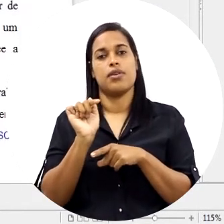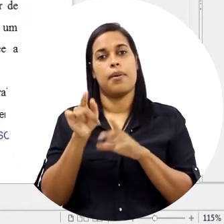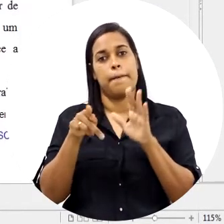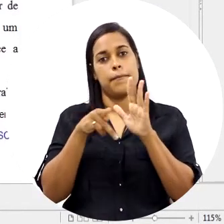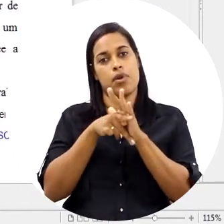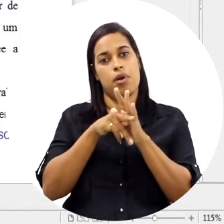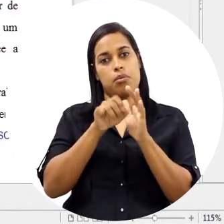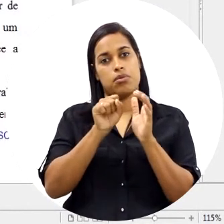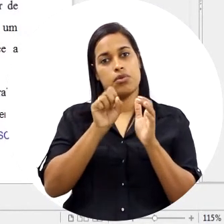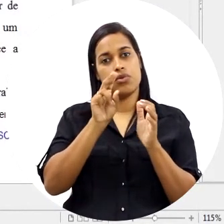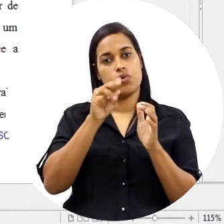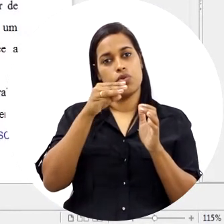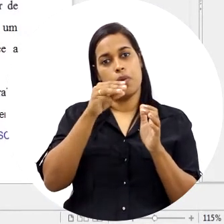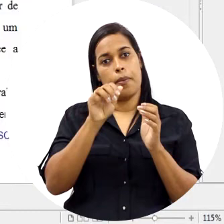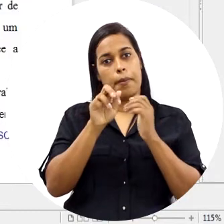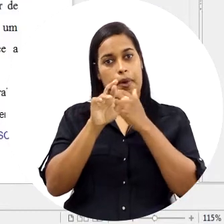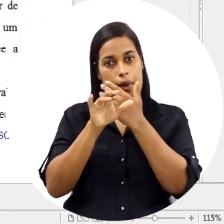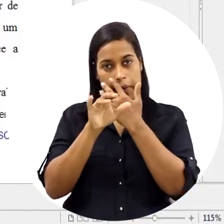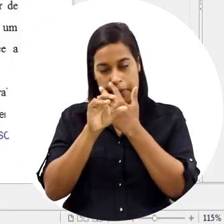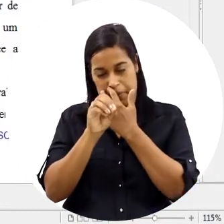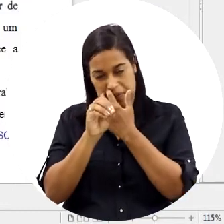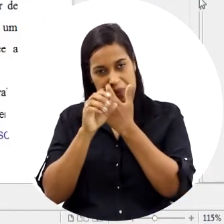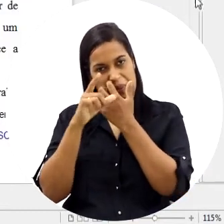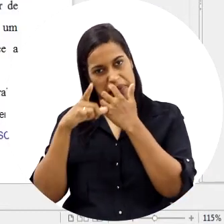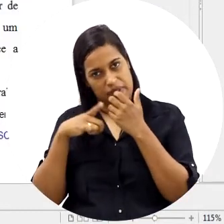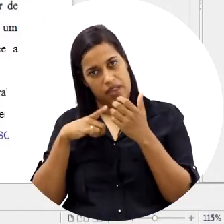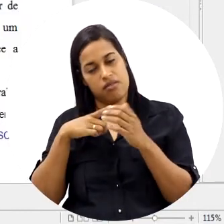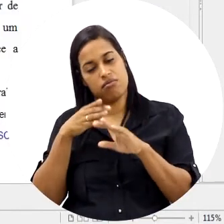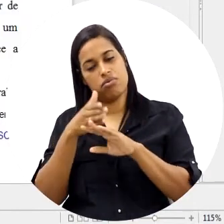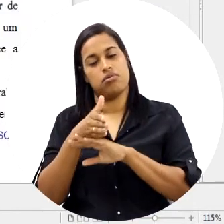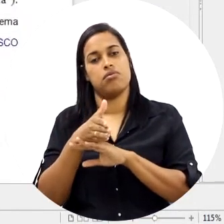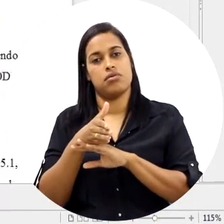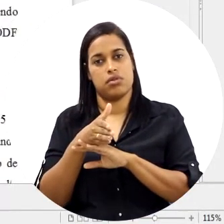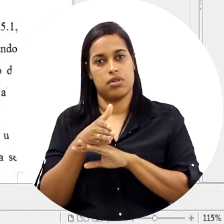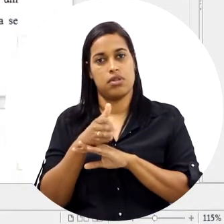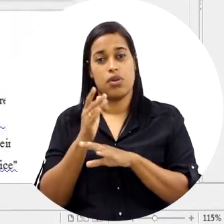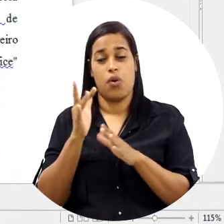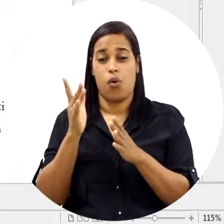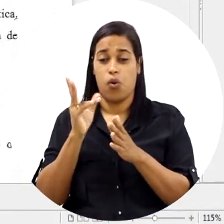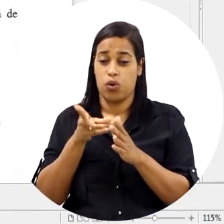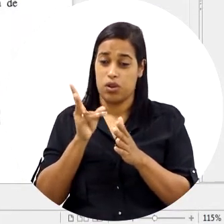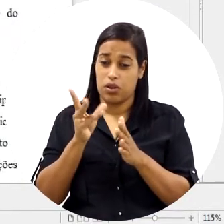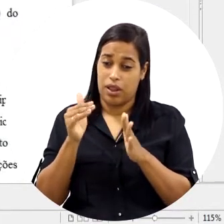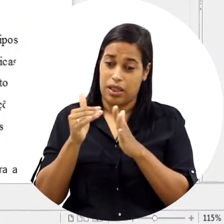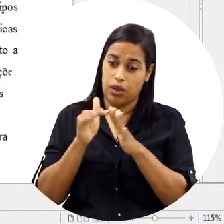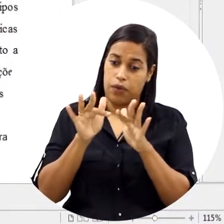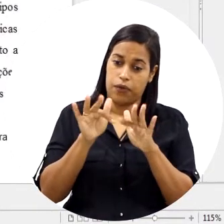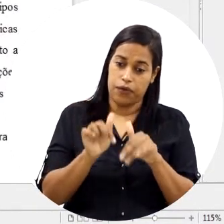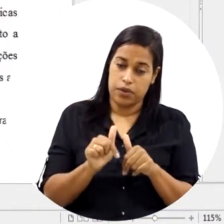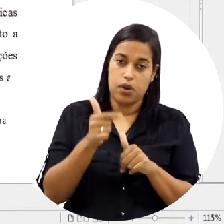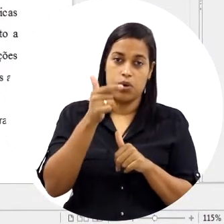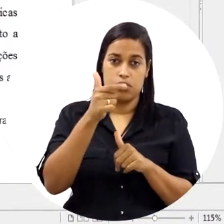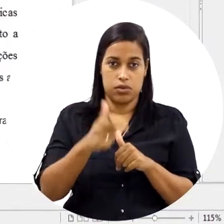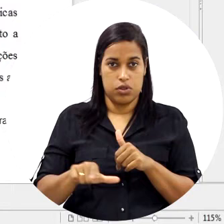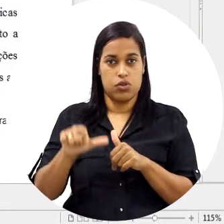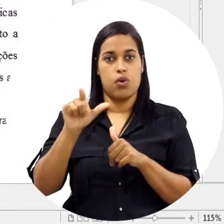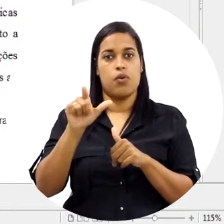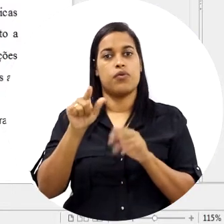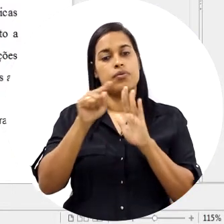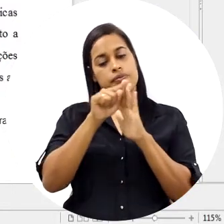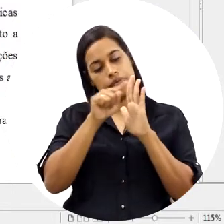sumário. Então também aqui a opção Inserir. Continuando até o final, só mais um item de sumário, para a gente ficar com o